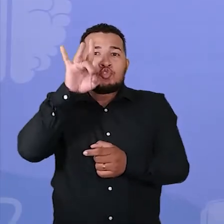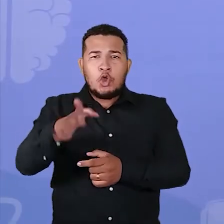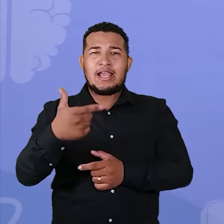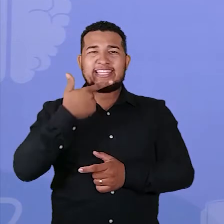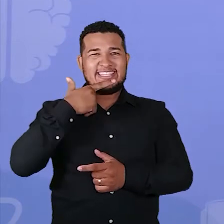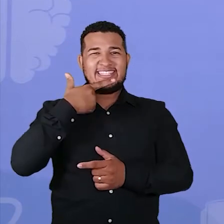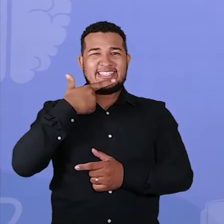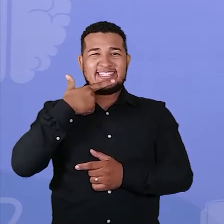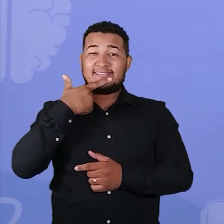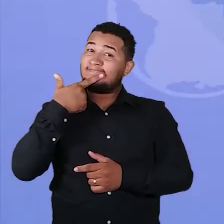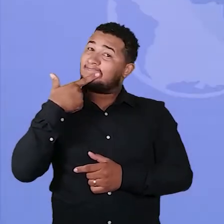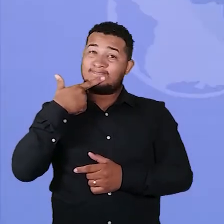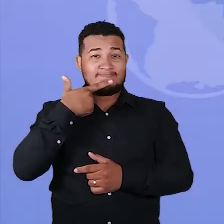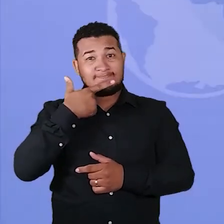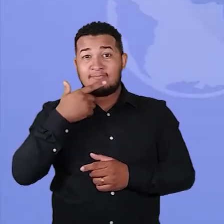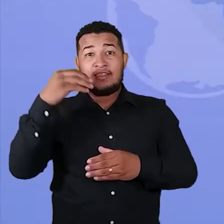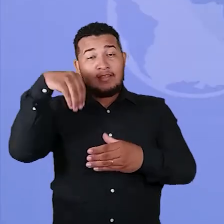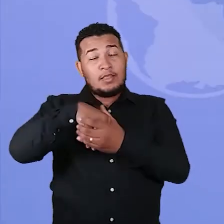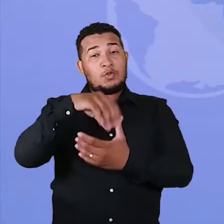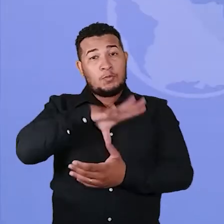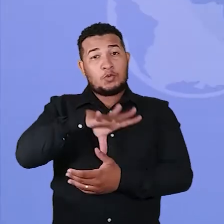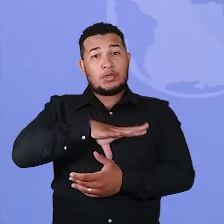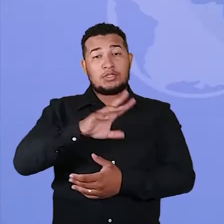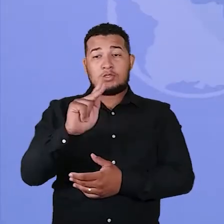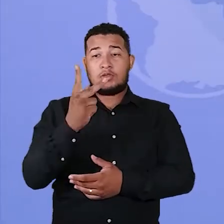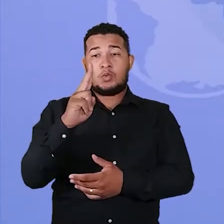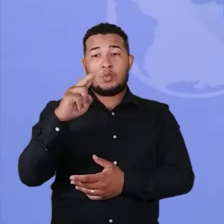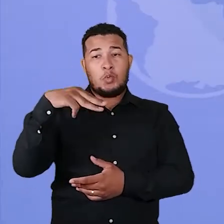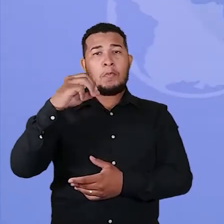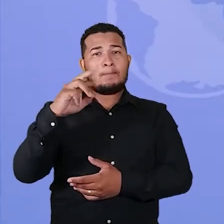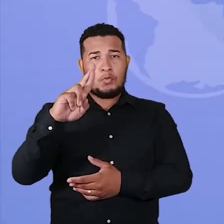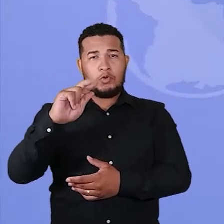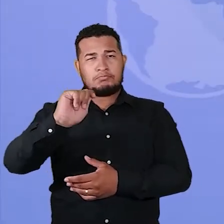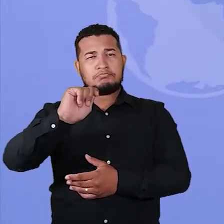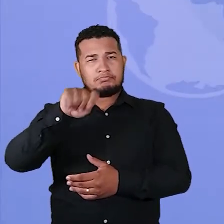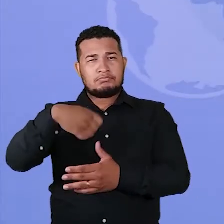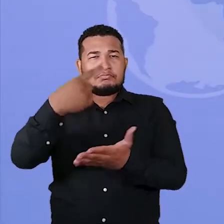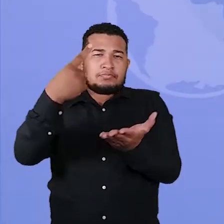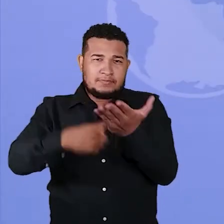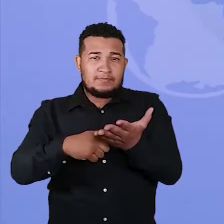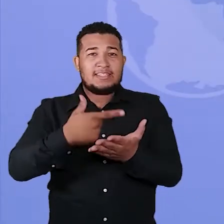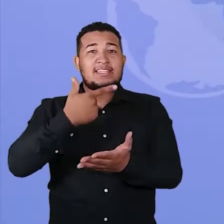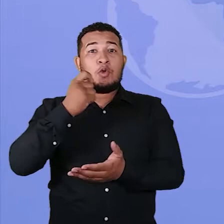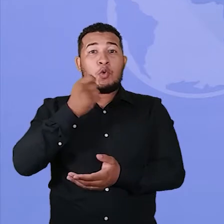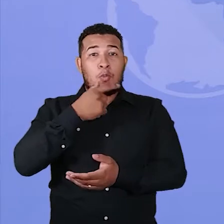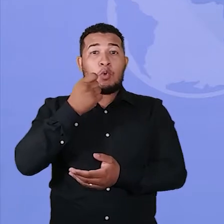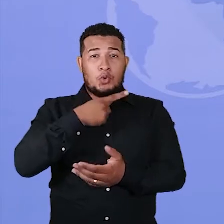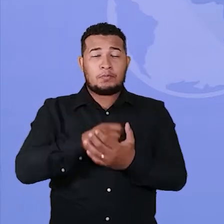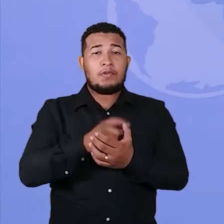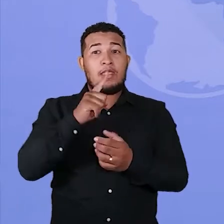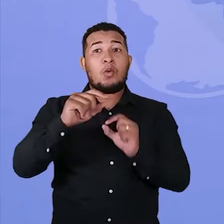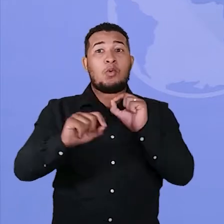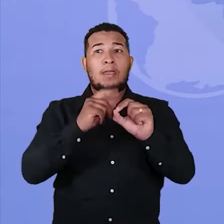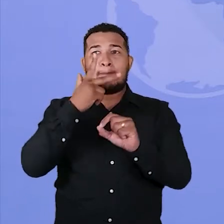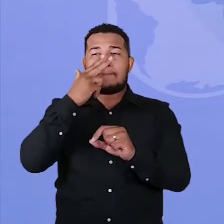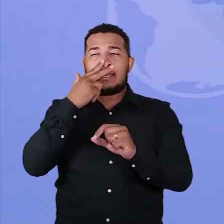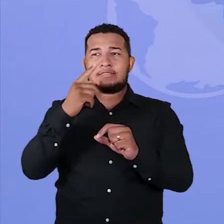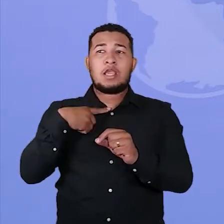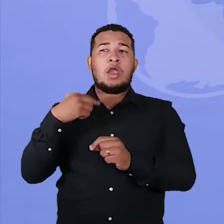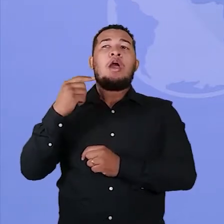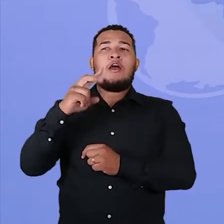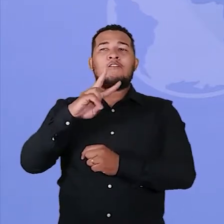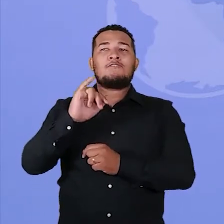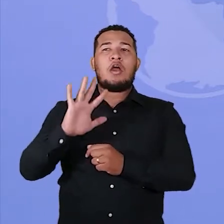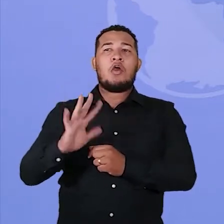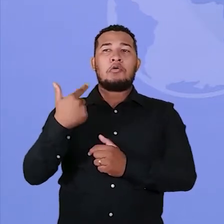a riso. O humor na língua portuguesa está se referindo a quebra